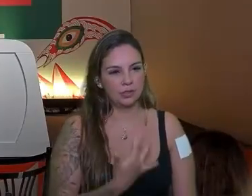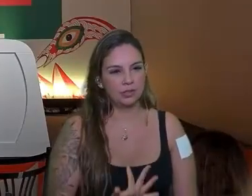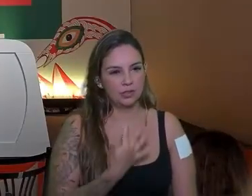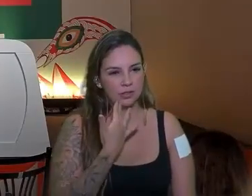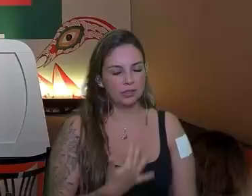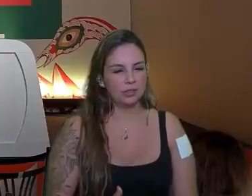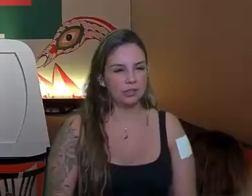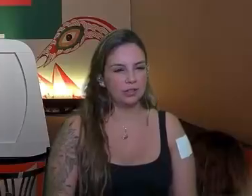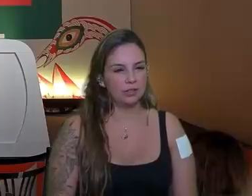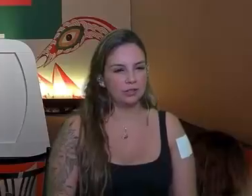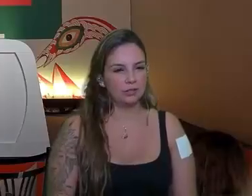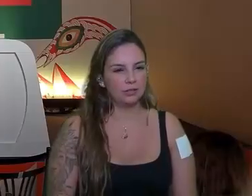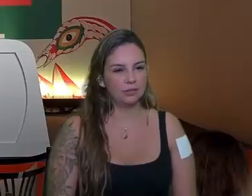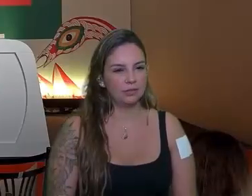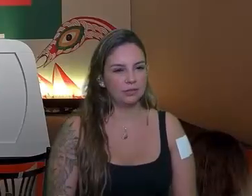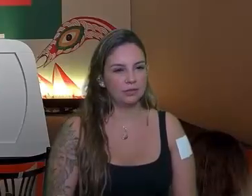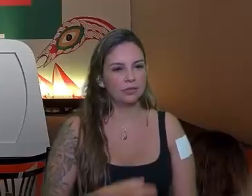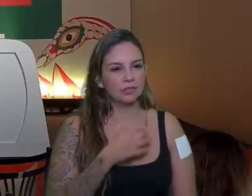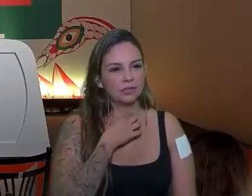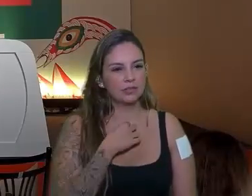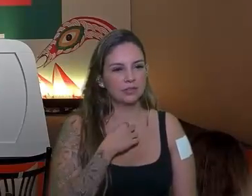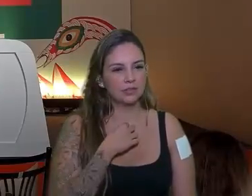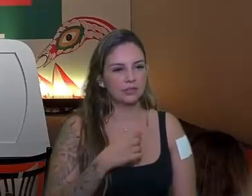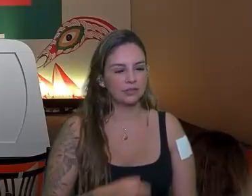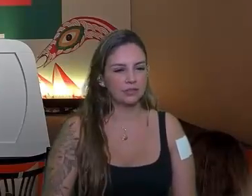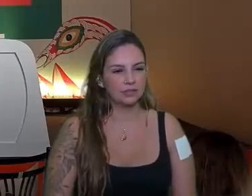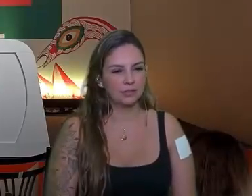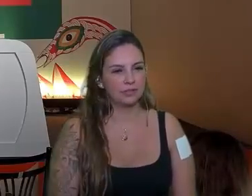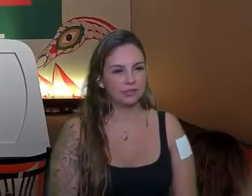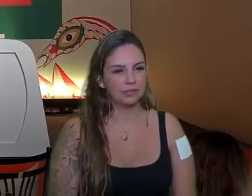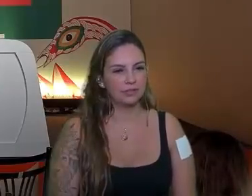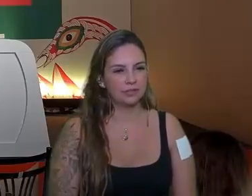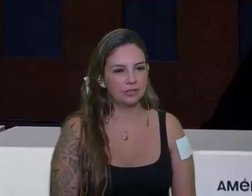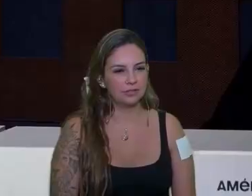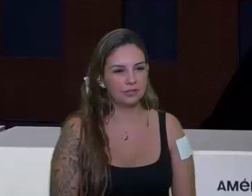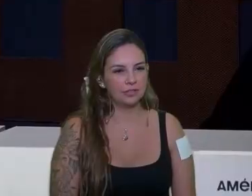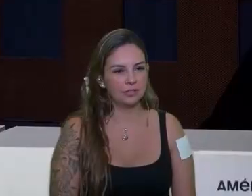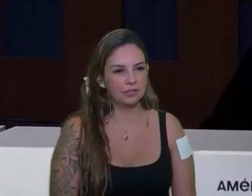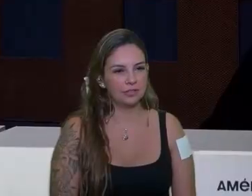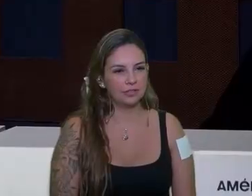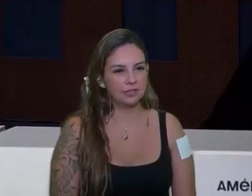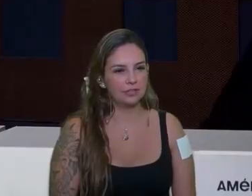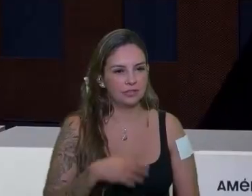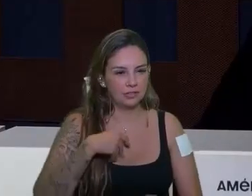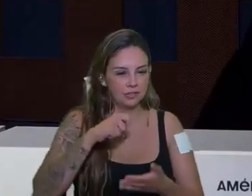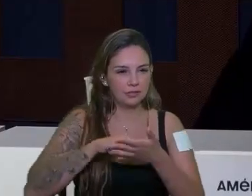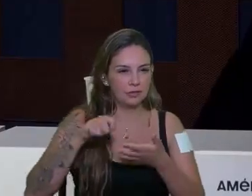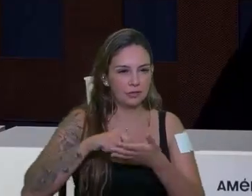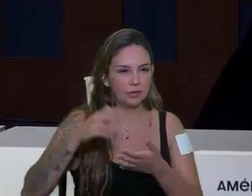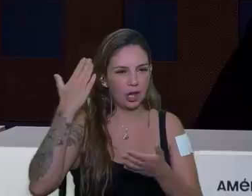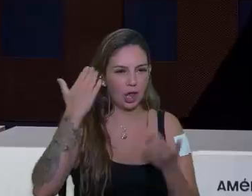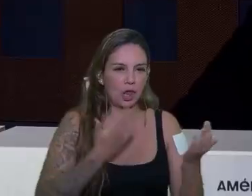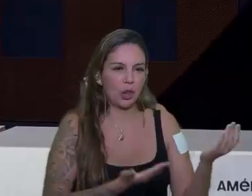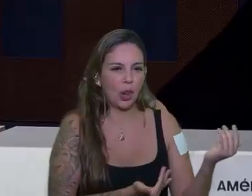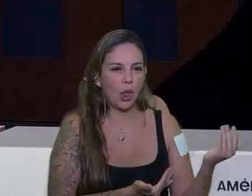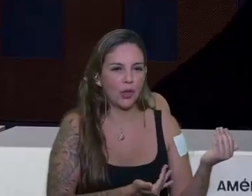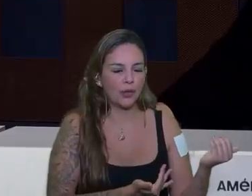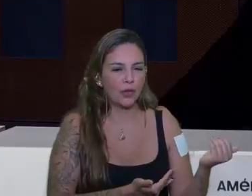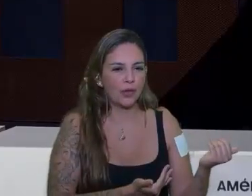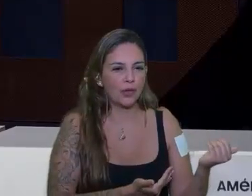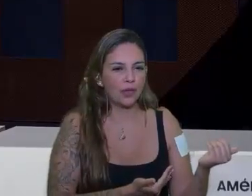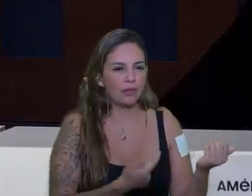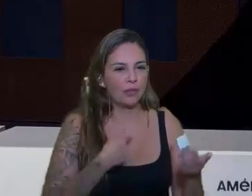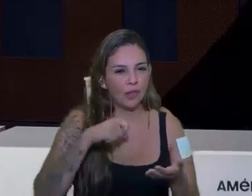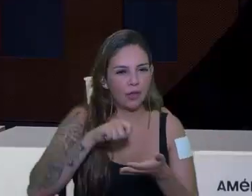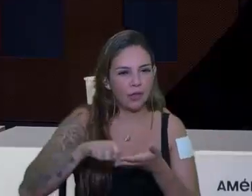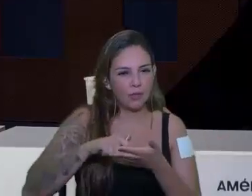coloridas e um cordão da Felipe Paracatu. E uso óculos. Eu escrevo desde muito novinha. Então,